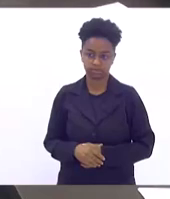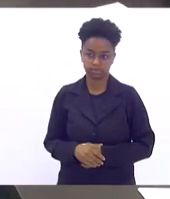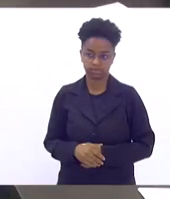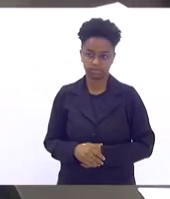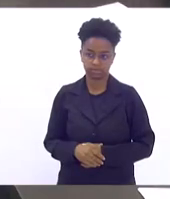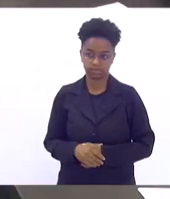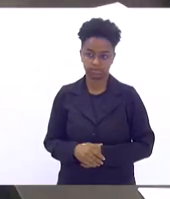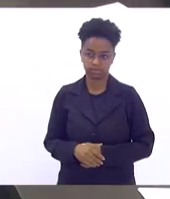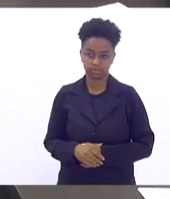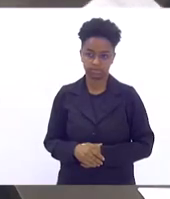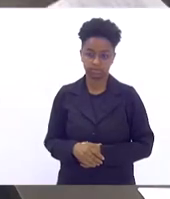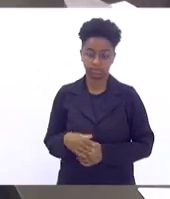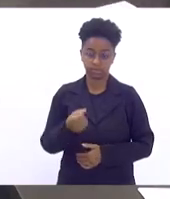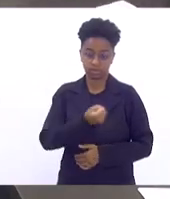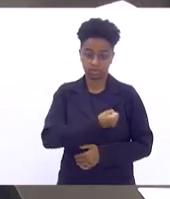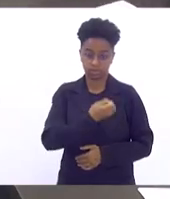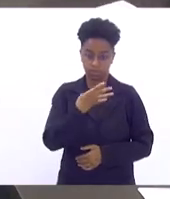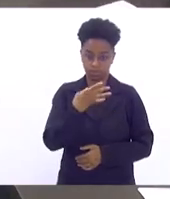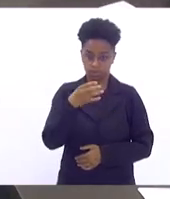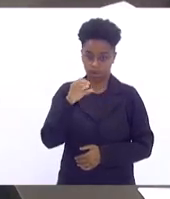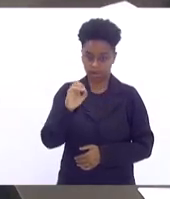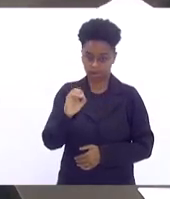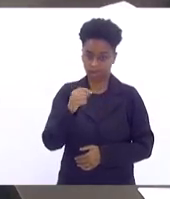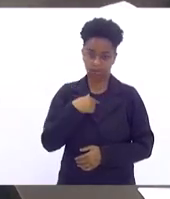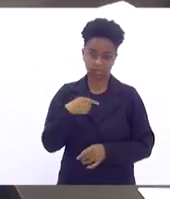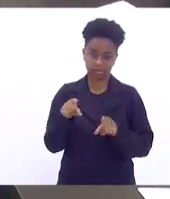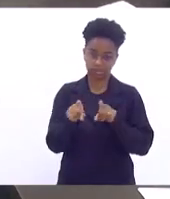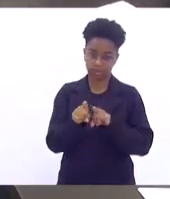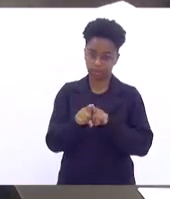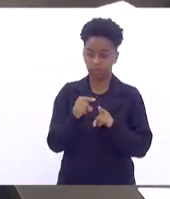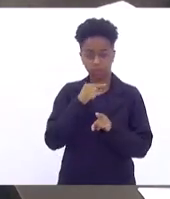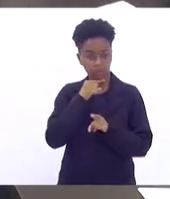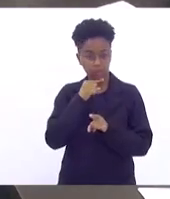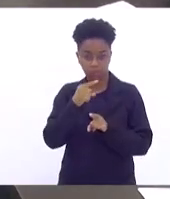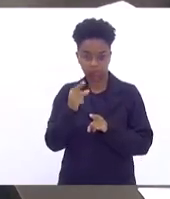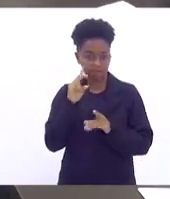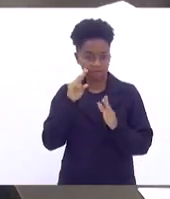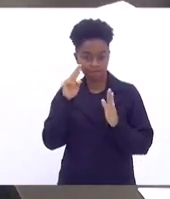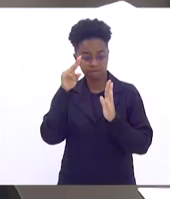o 40 Eu também não consigo verificar